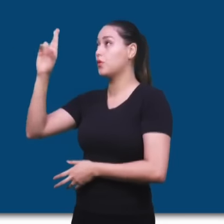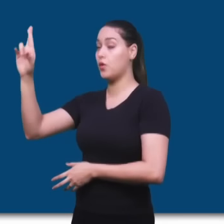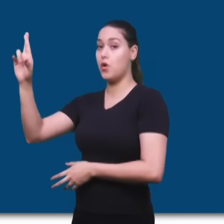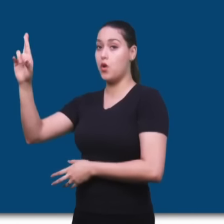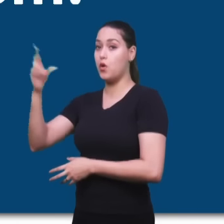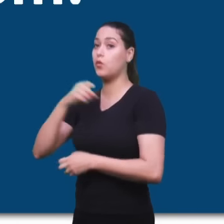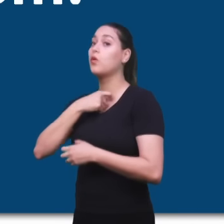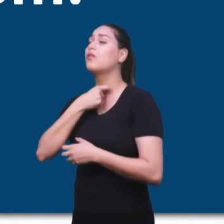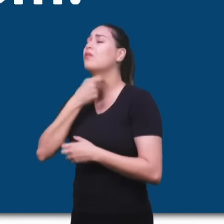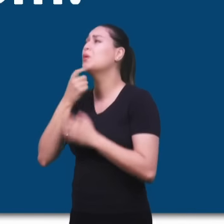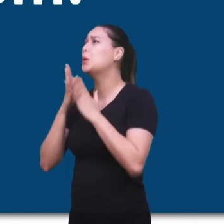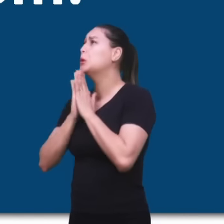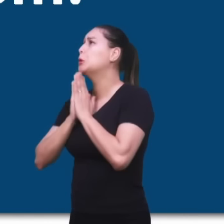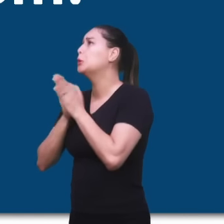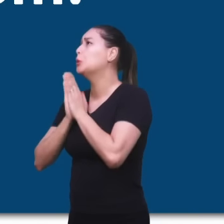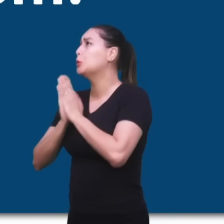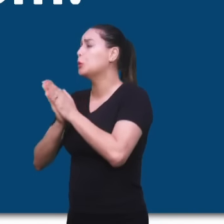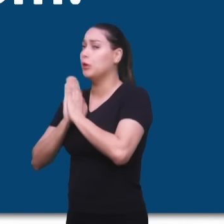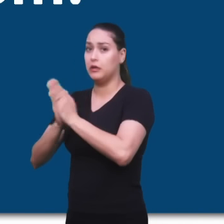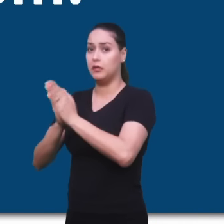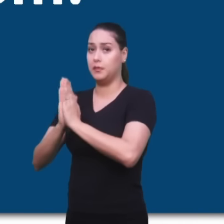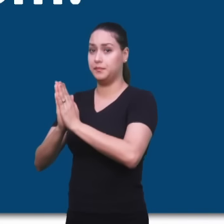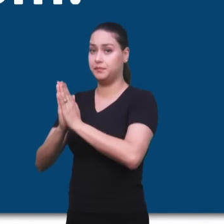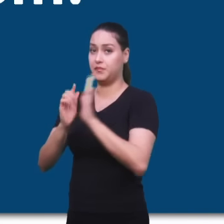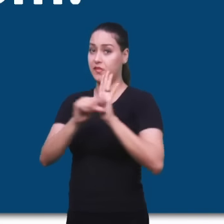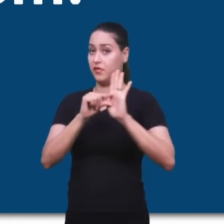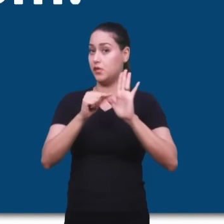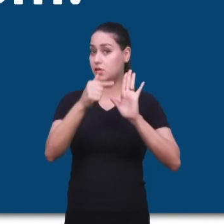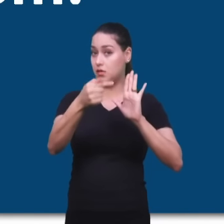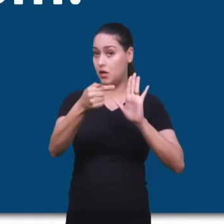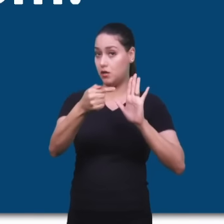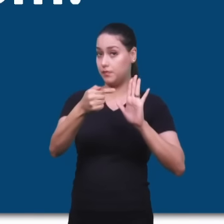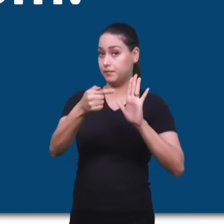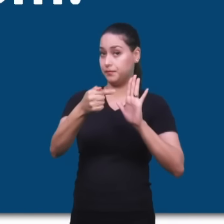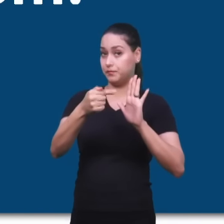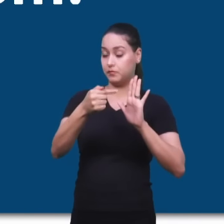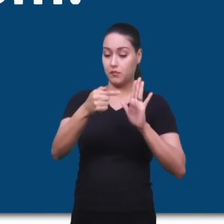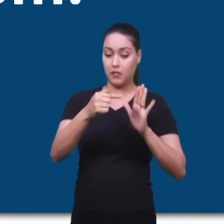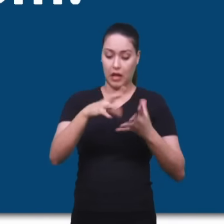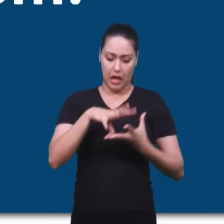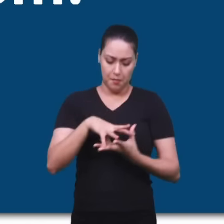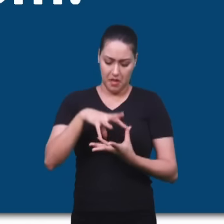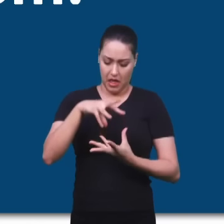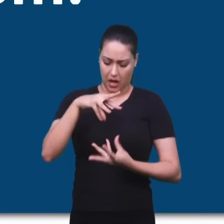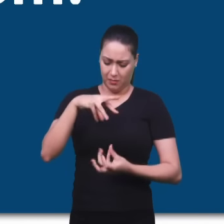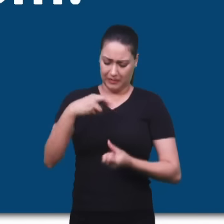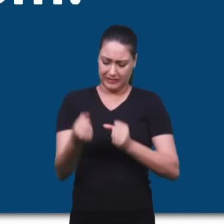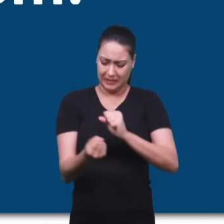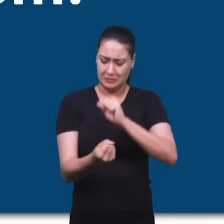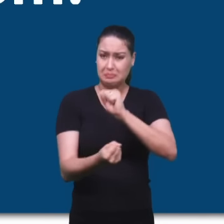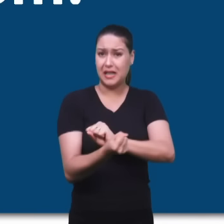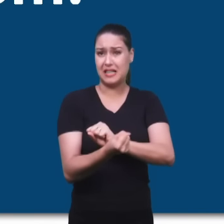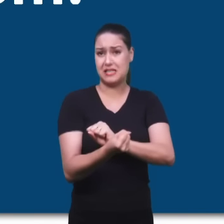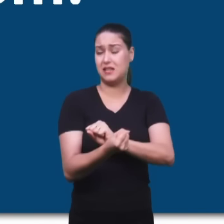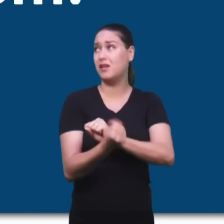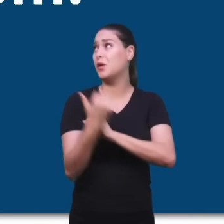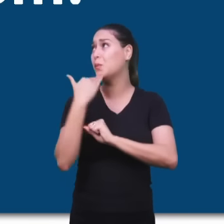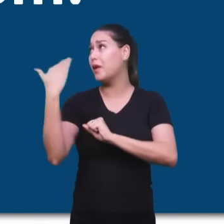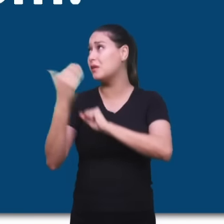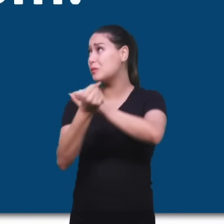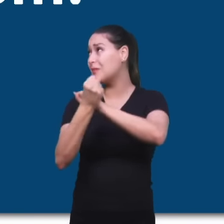Versículo 7 Tira a minha alma da prisão Para que louve o teu nome